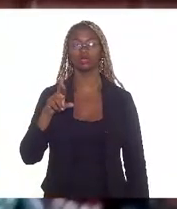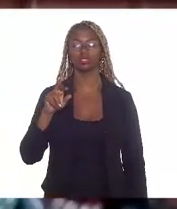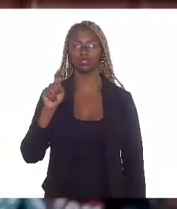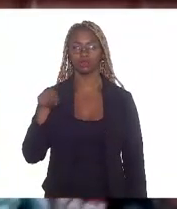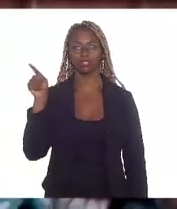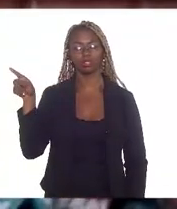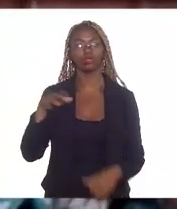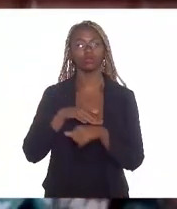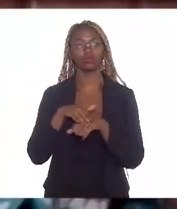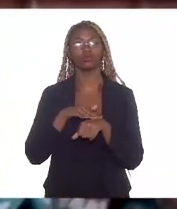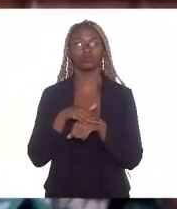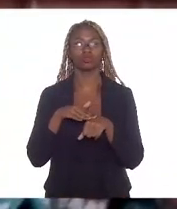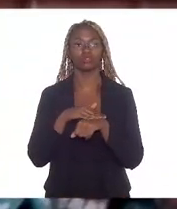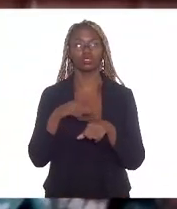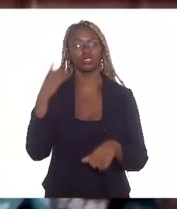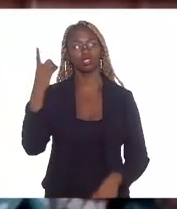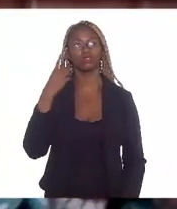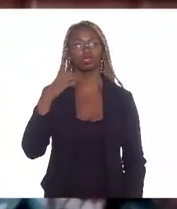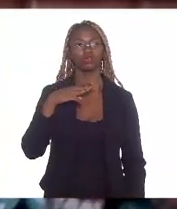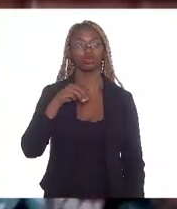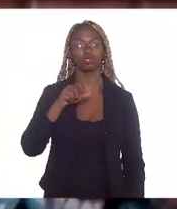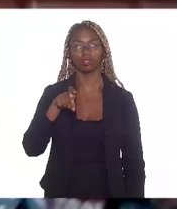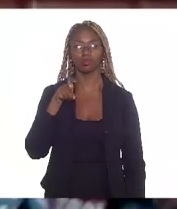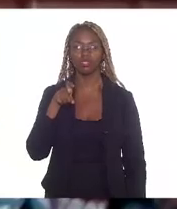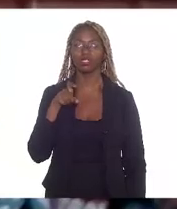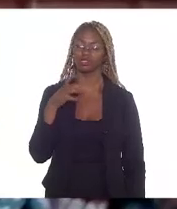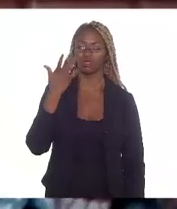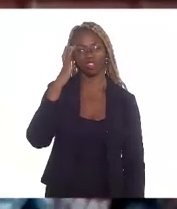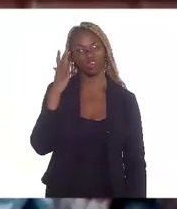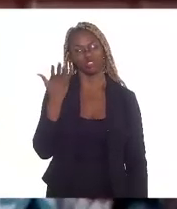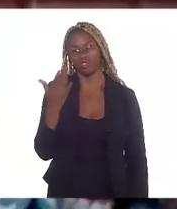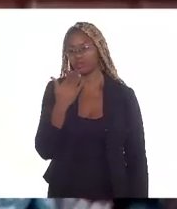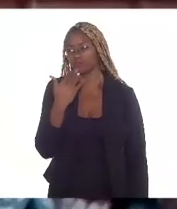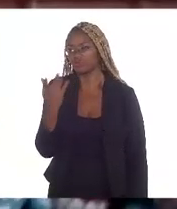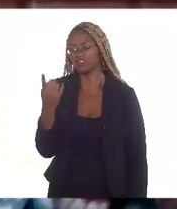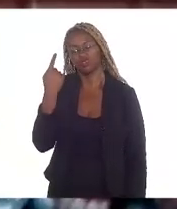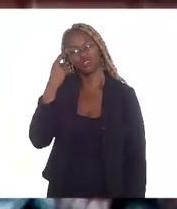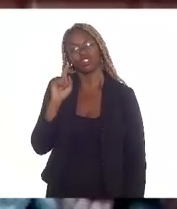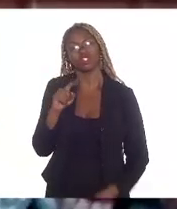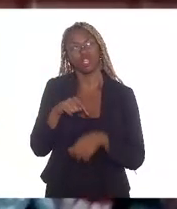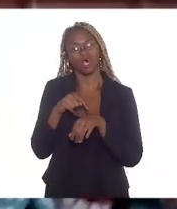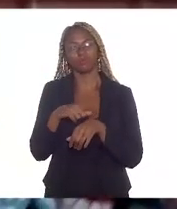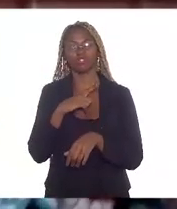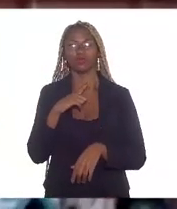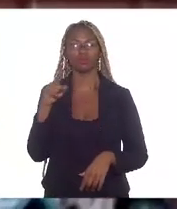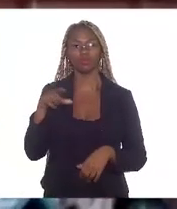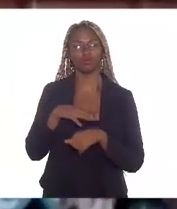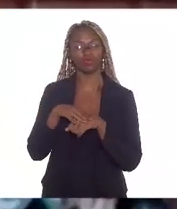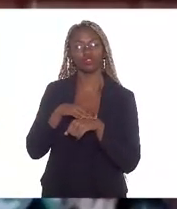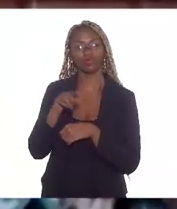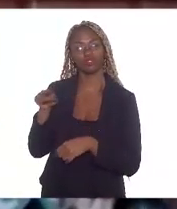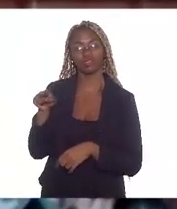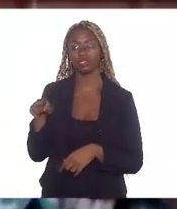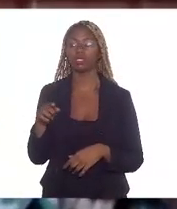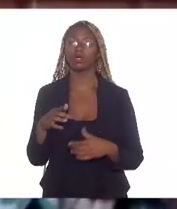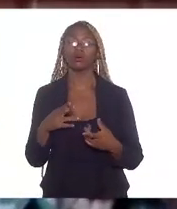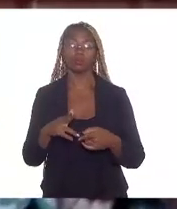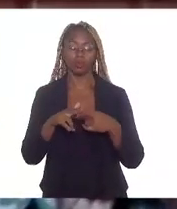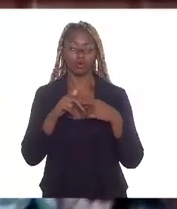Max, e disse que ia conversar, não sei se ele teve tempo de falar com você, Max, que havia uma